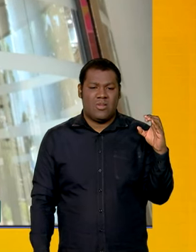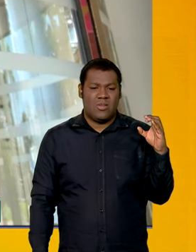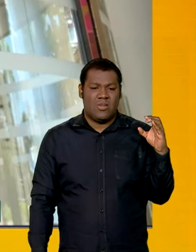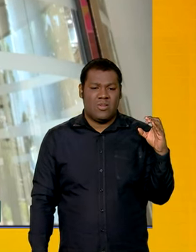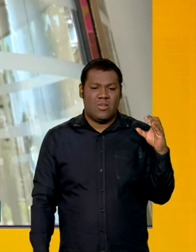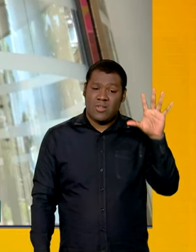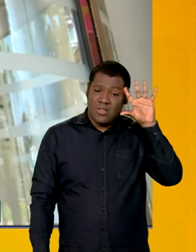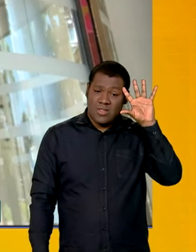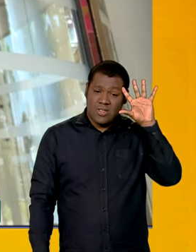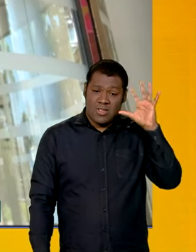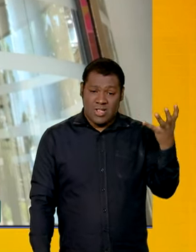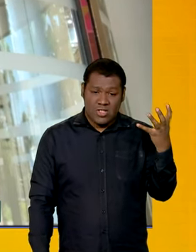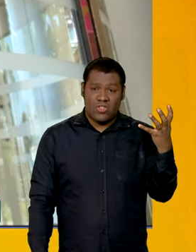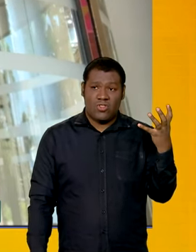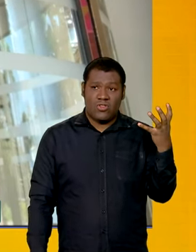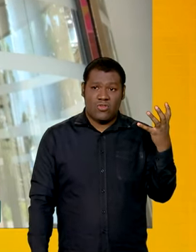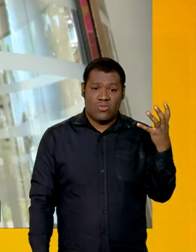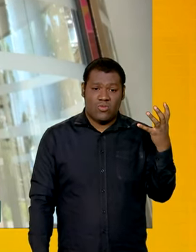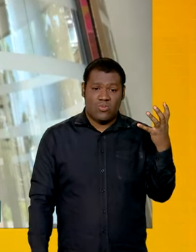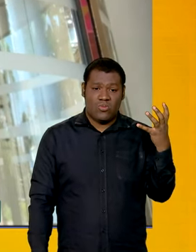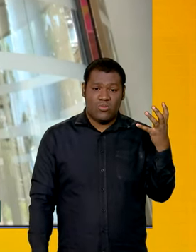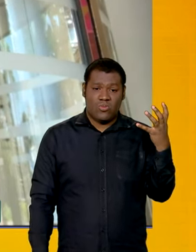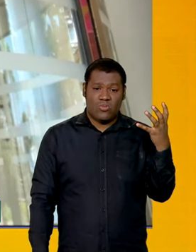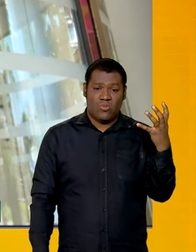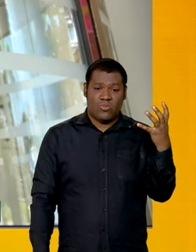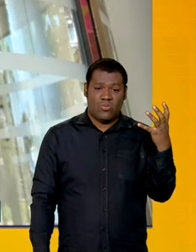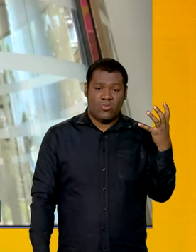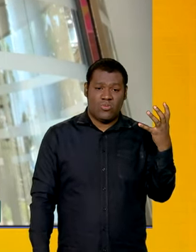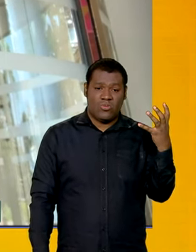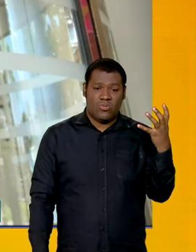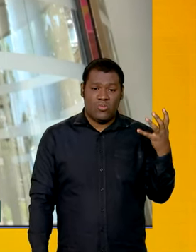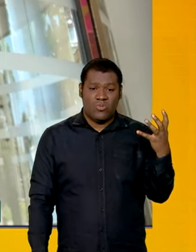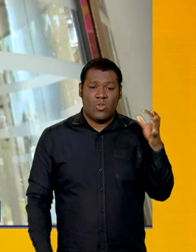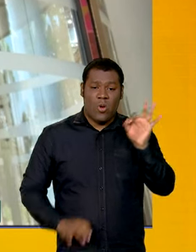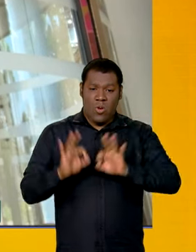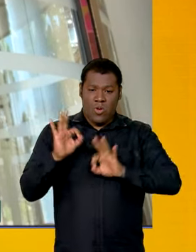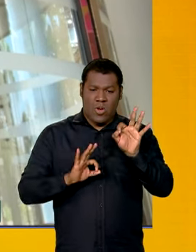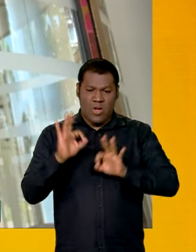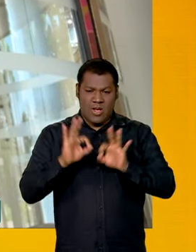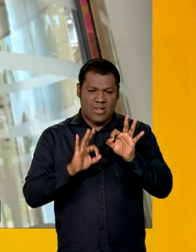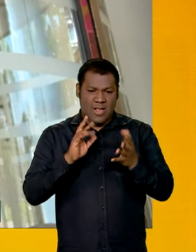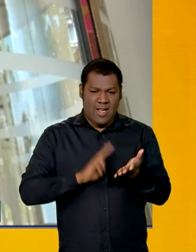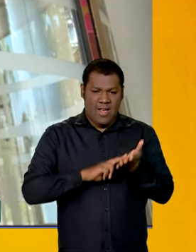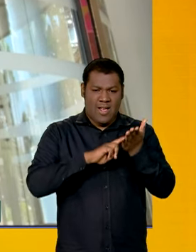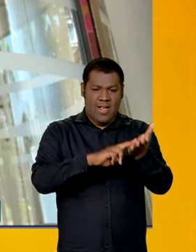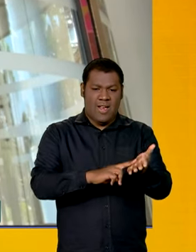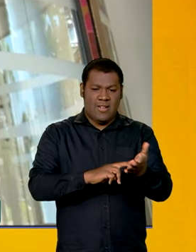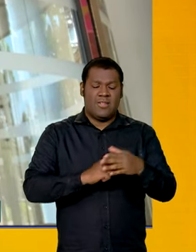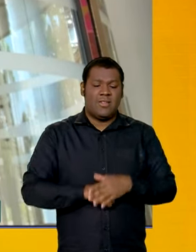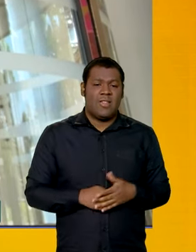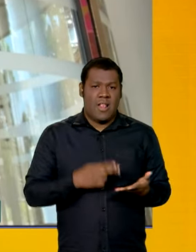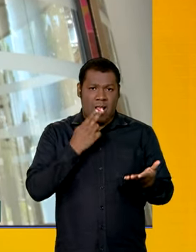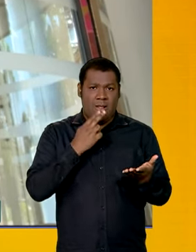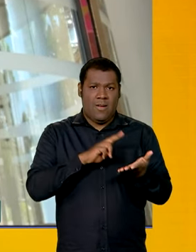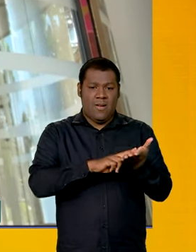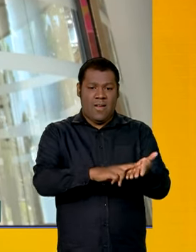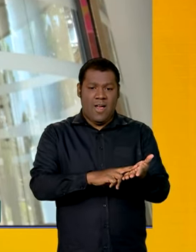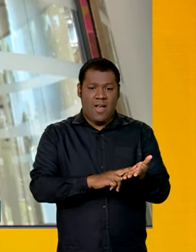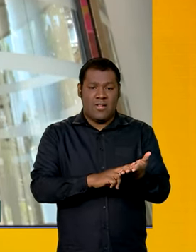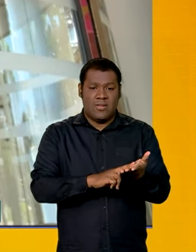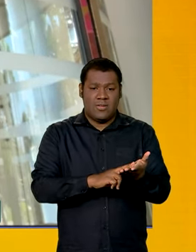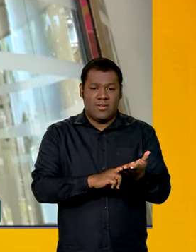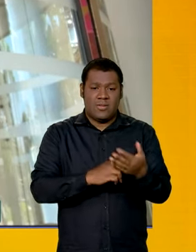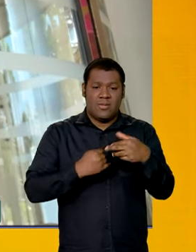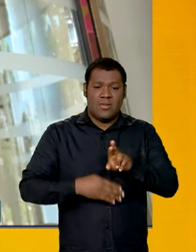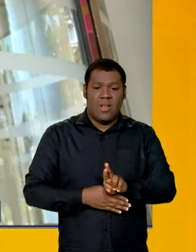decide se juntar e publicar essa carta, que é uma carta que representa um